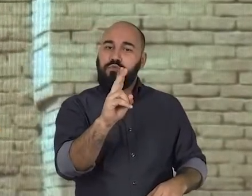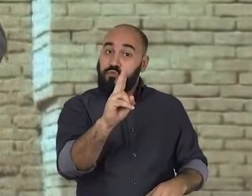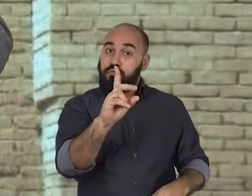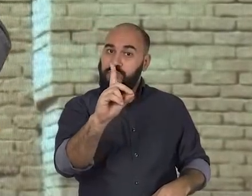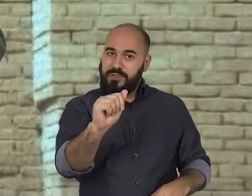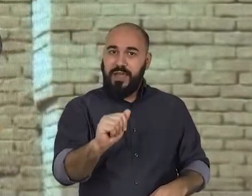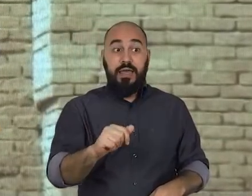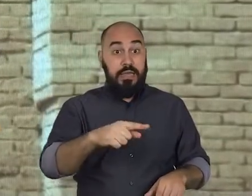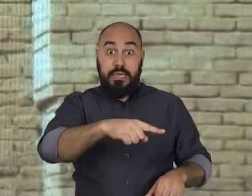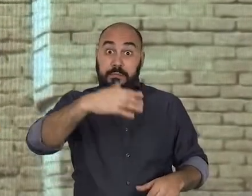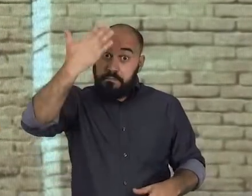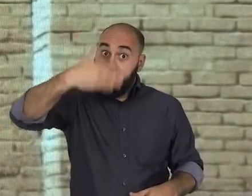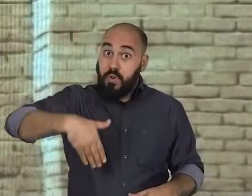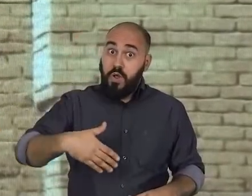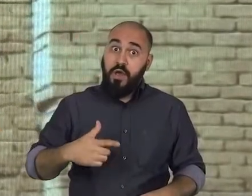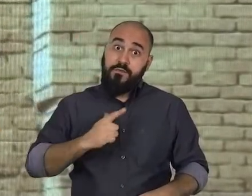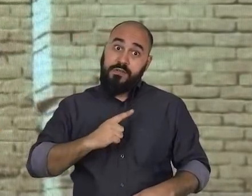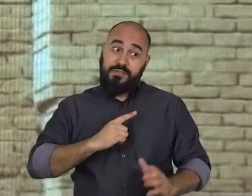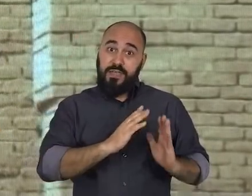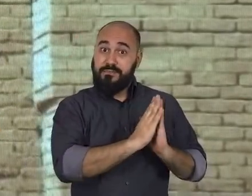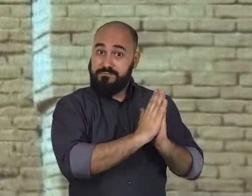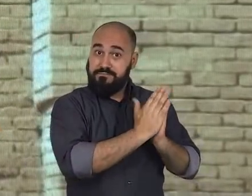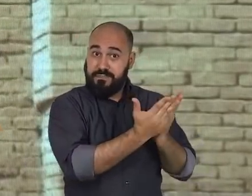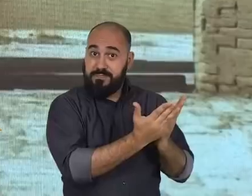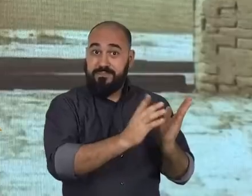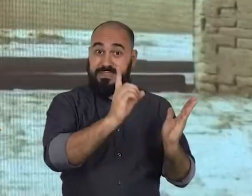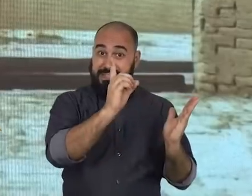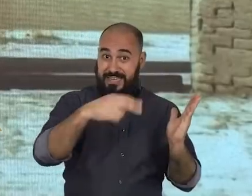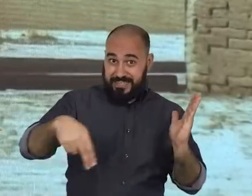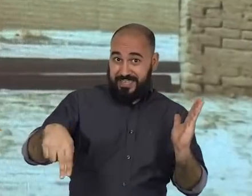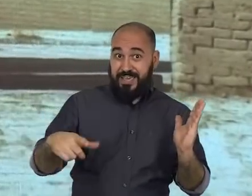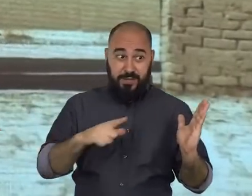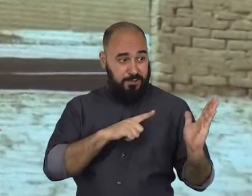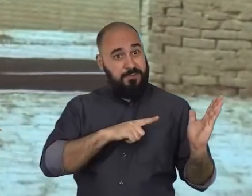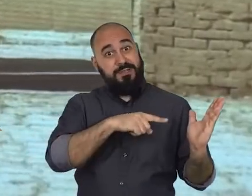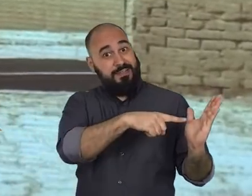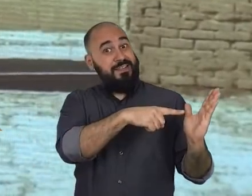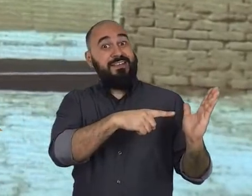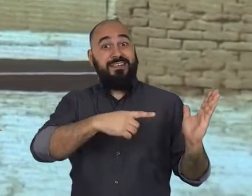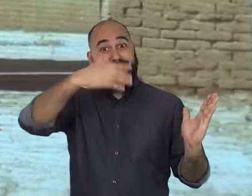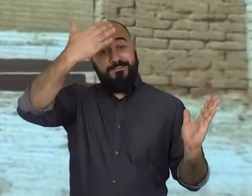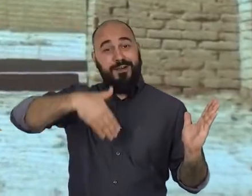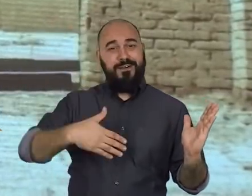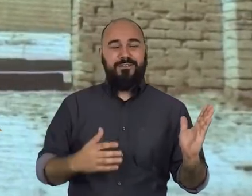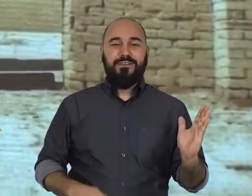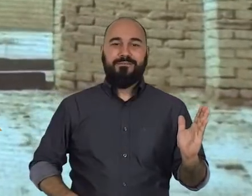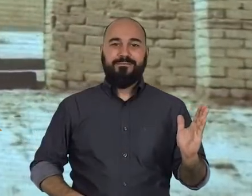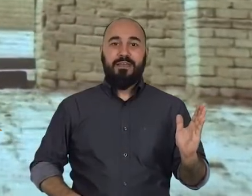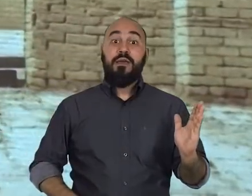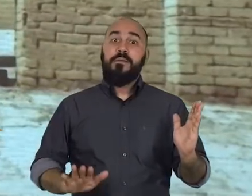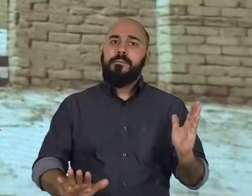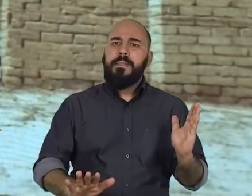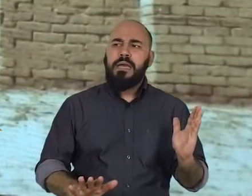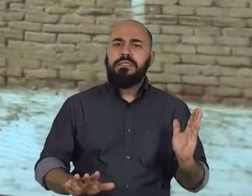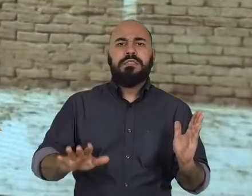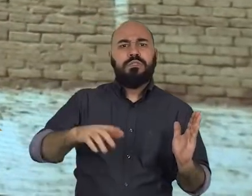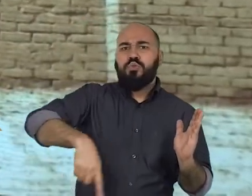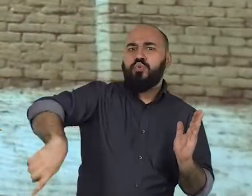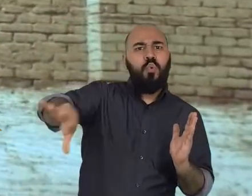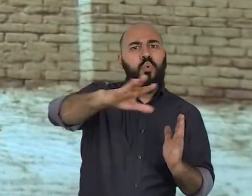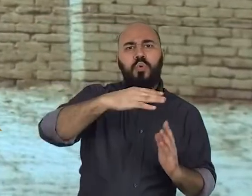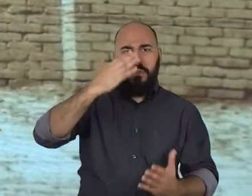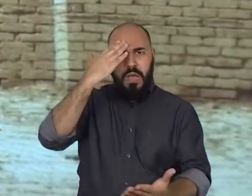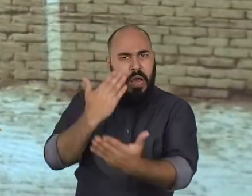historicidade bíblica, em especial do livro de Daniel. Mas não pense que isto foi o bastante para silenciar de vez